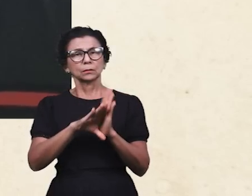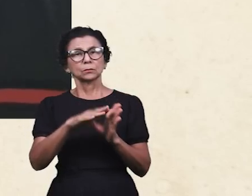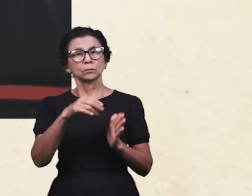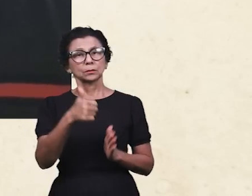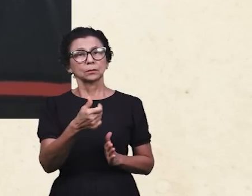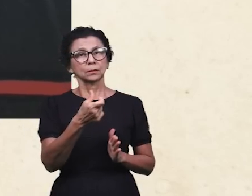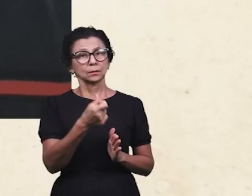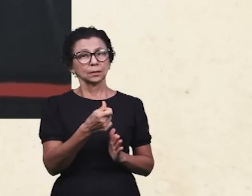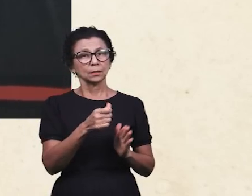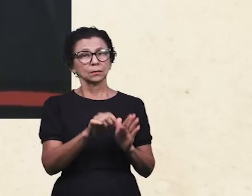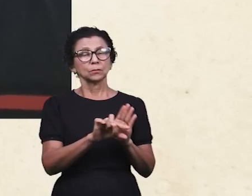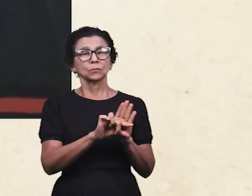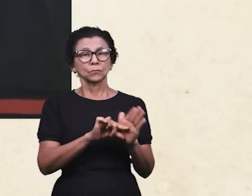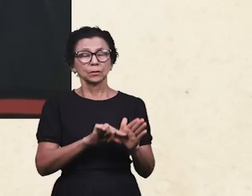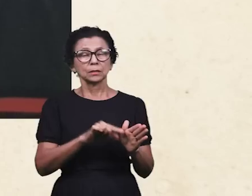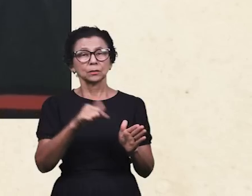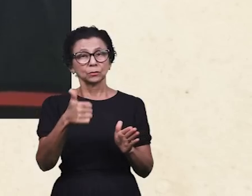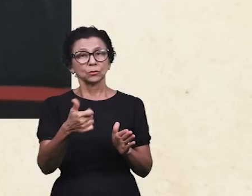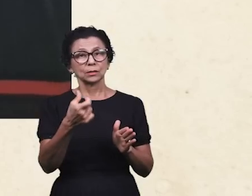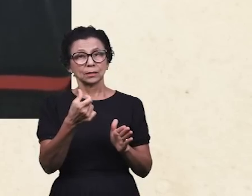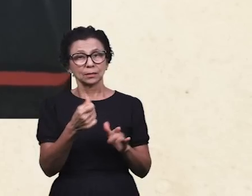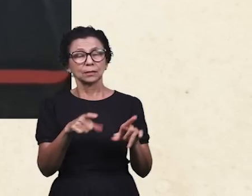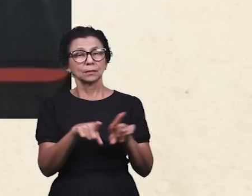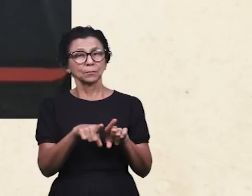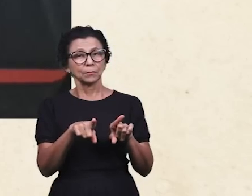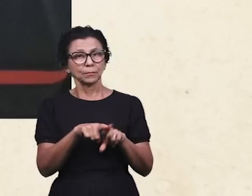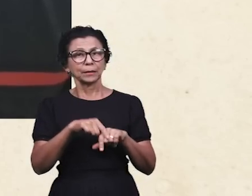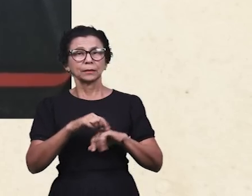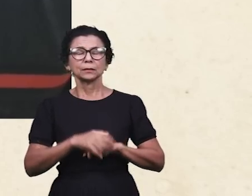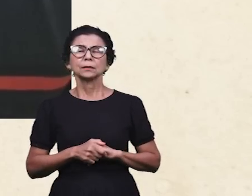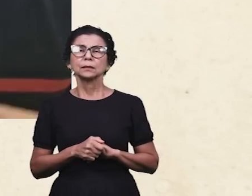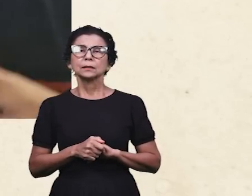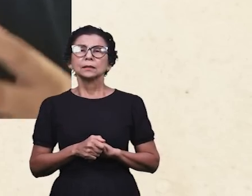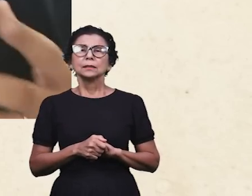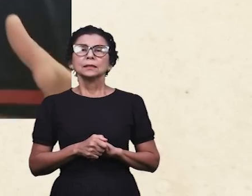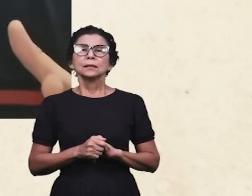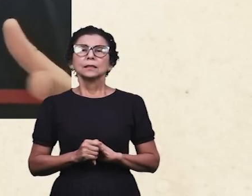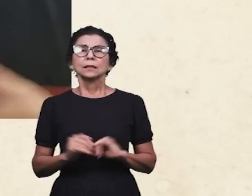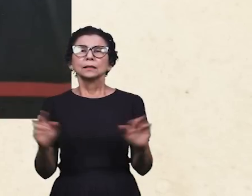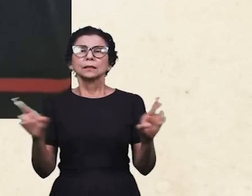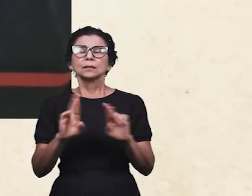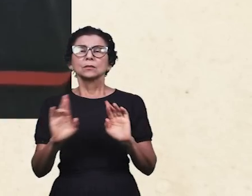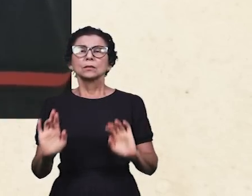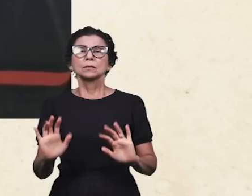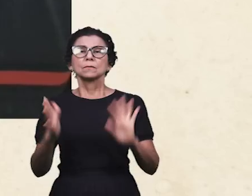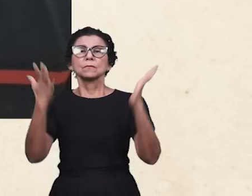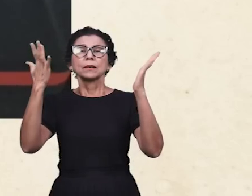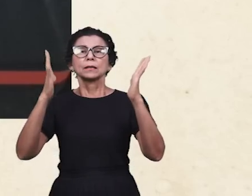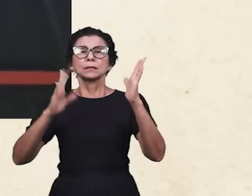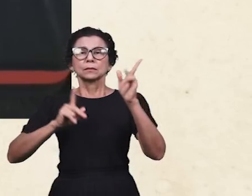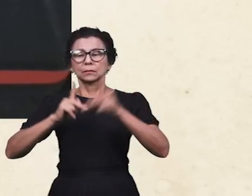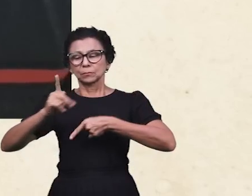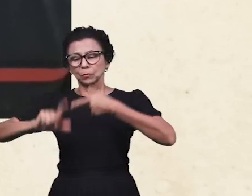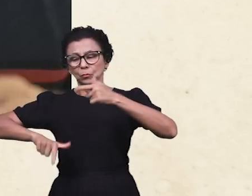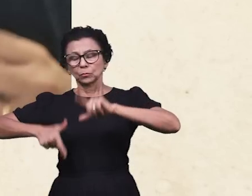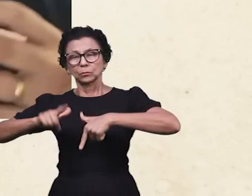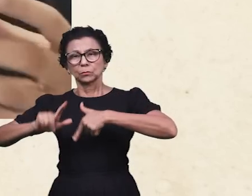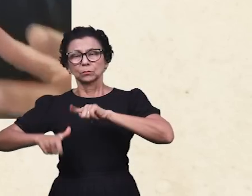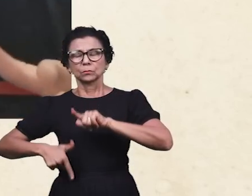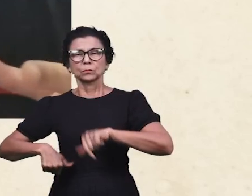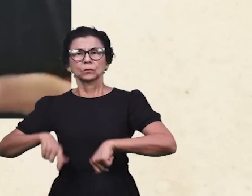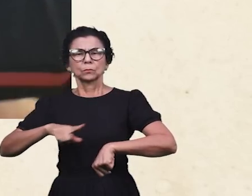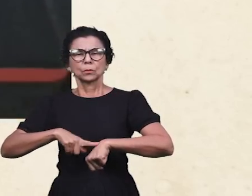16, no versículo 16 também, ao tratar a respeito das festas de Israel, que eram